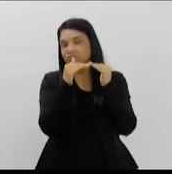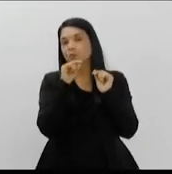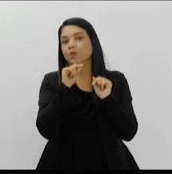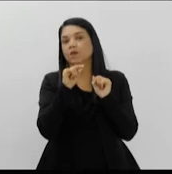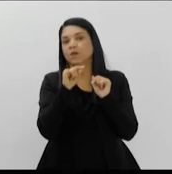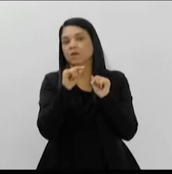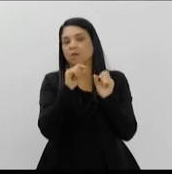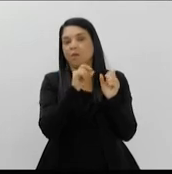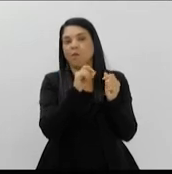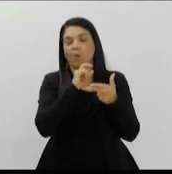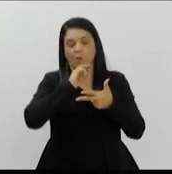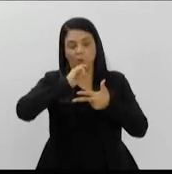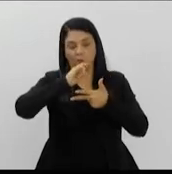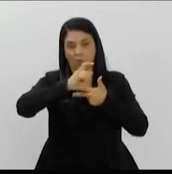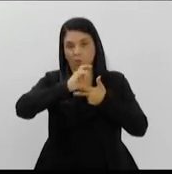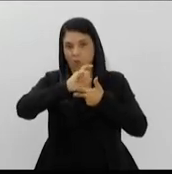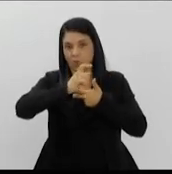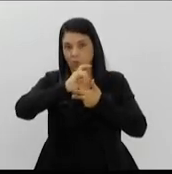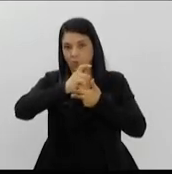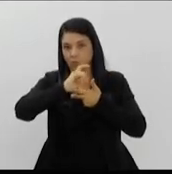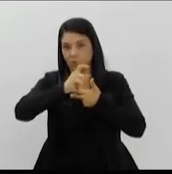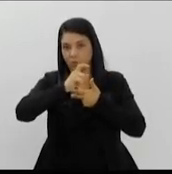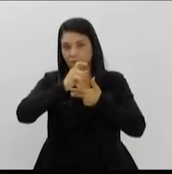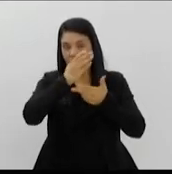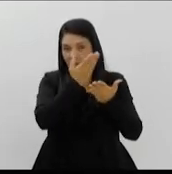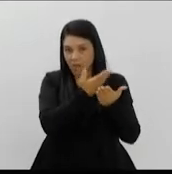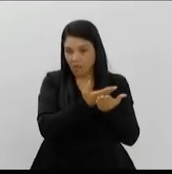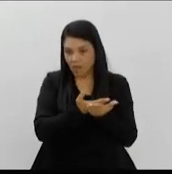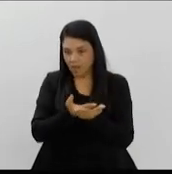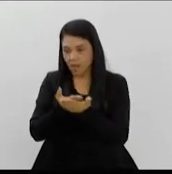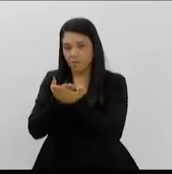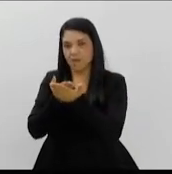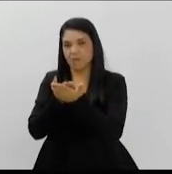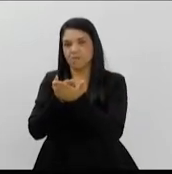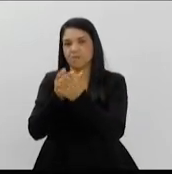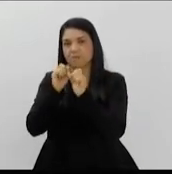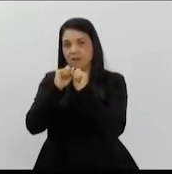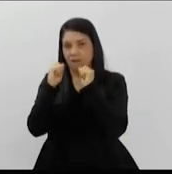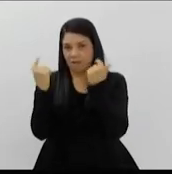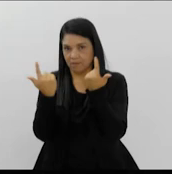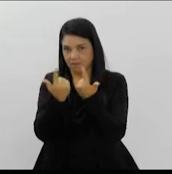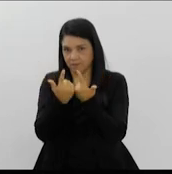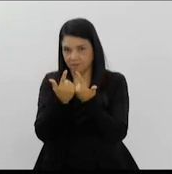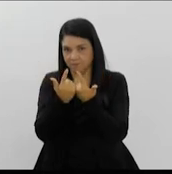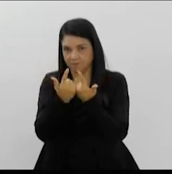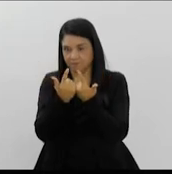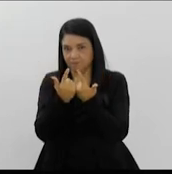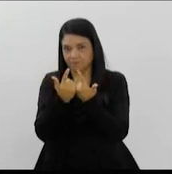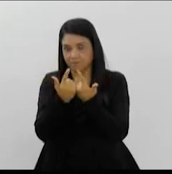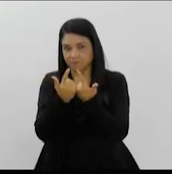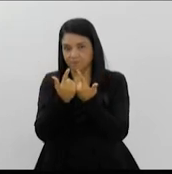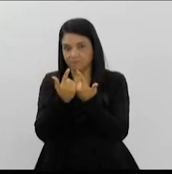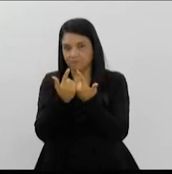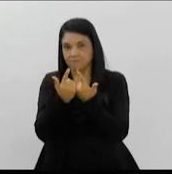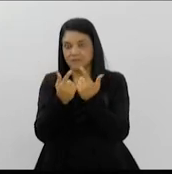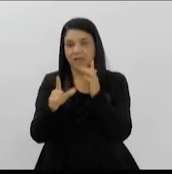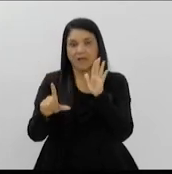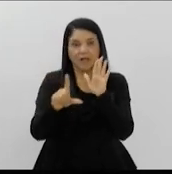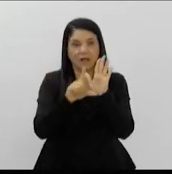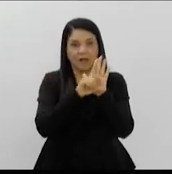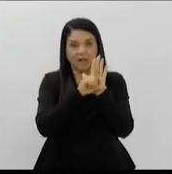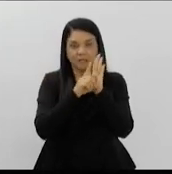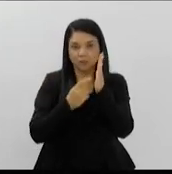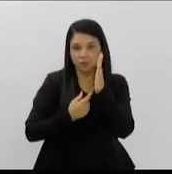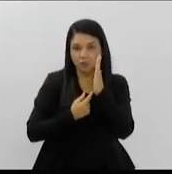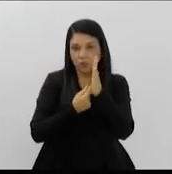o Poder Executivo encaminhe para a LERJ a Lei de Orçamento Anual,